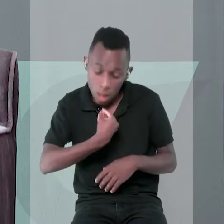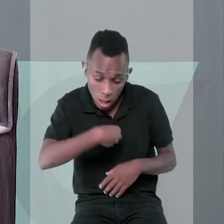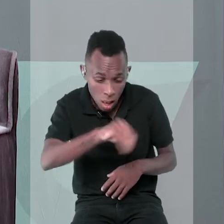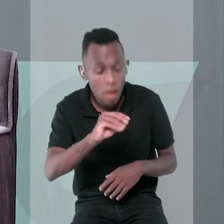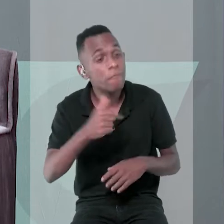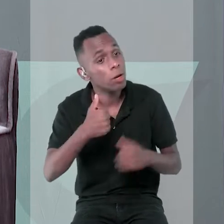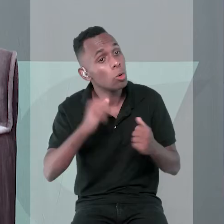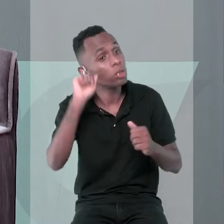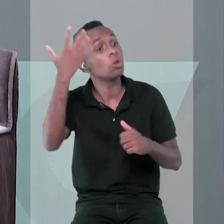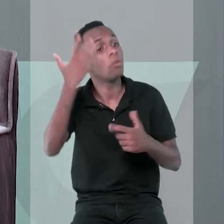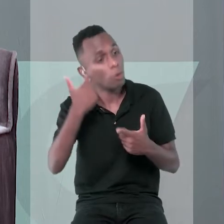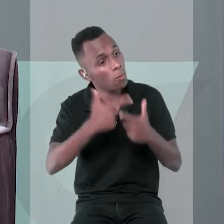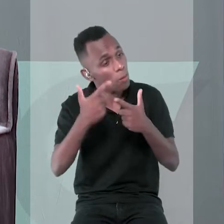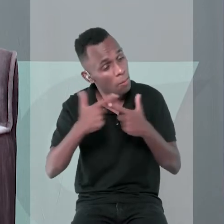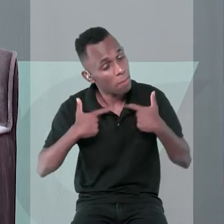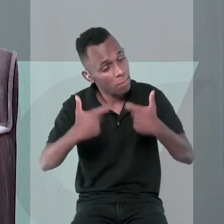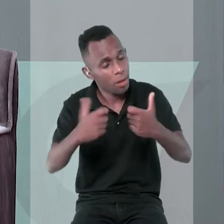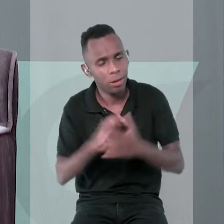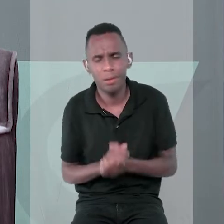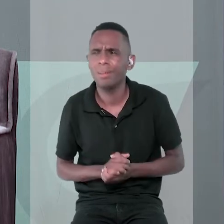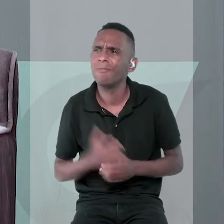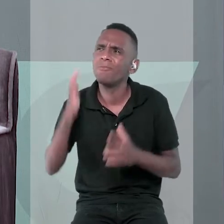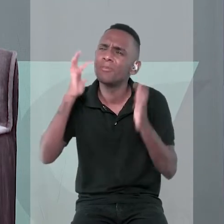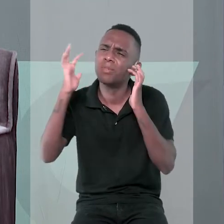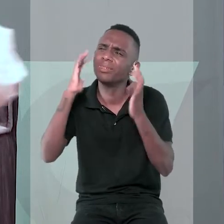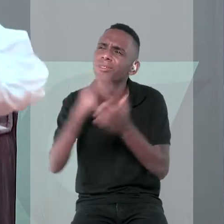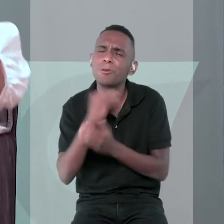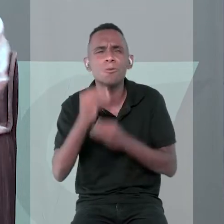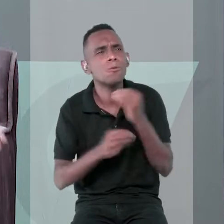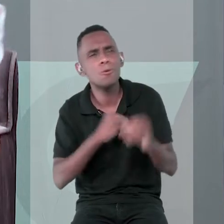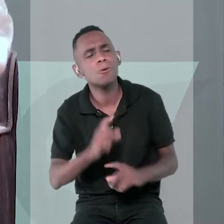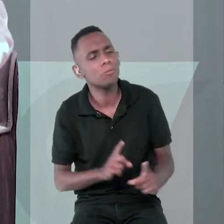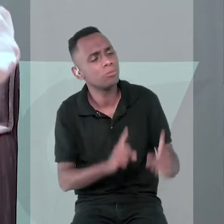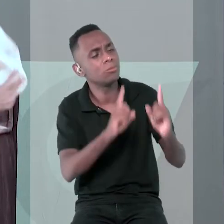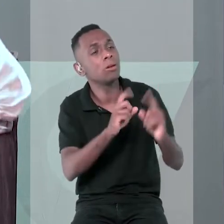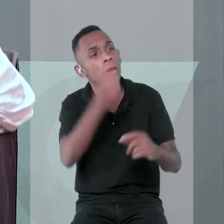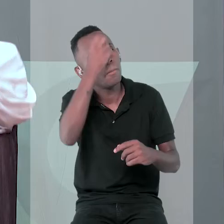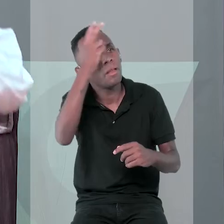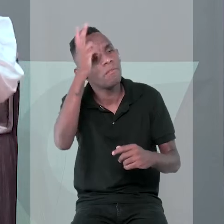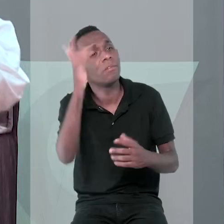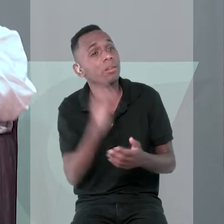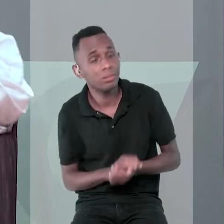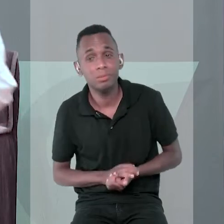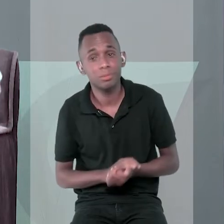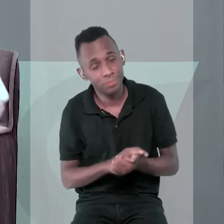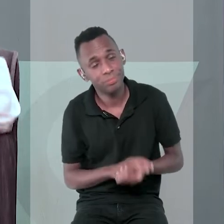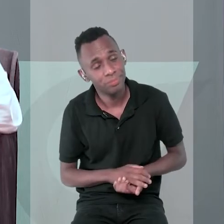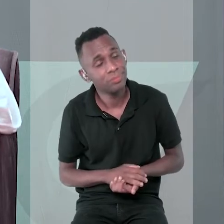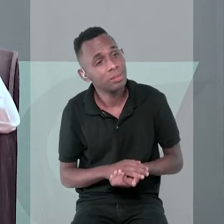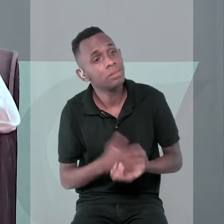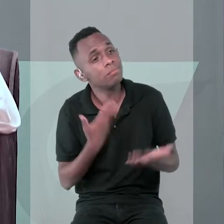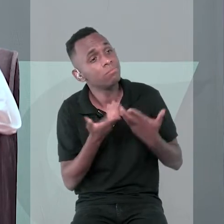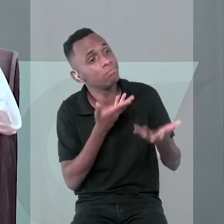eu vou resolver. Eu fico imaginando ela falando isso lá para o prefeito de Vaucouleurs, que ela sai de Dom Remy, vai